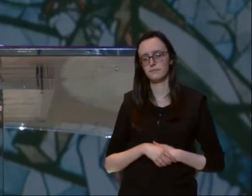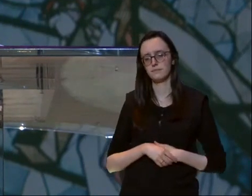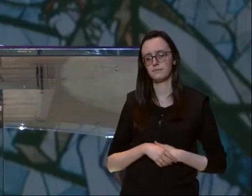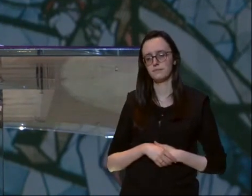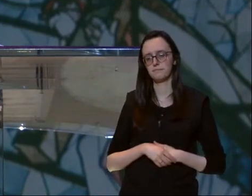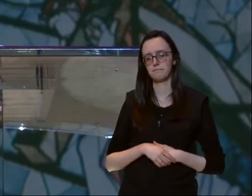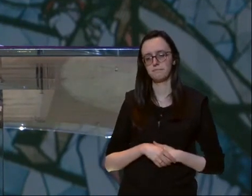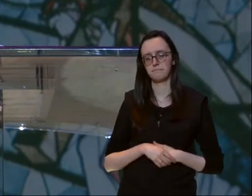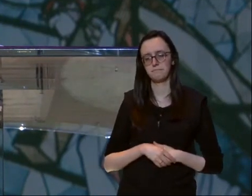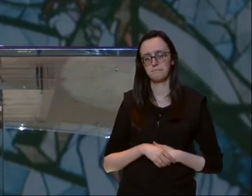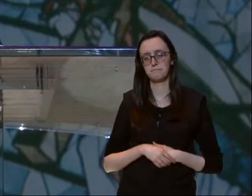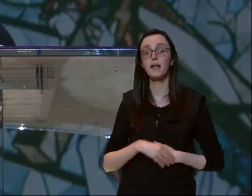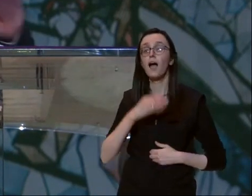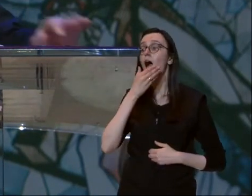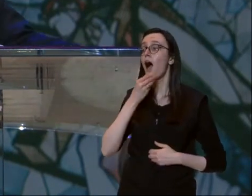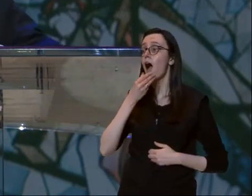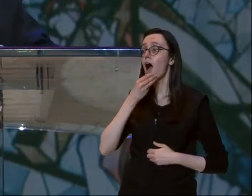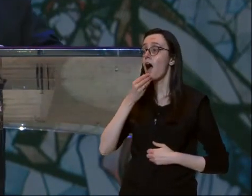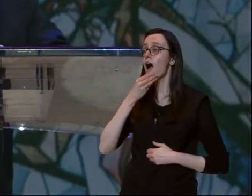Naamã,